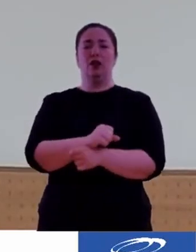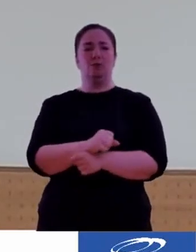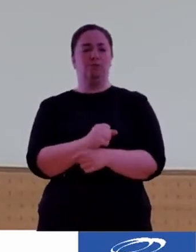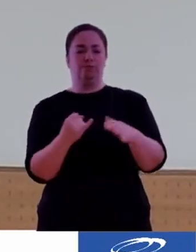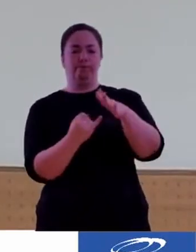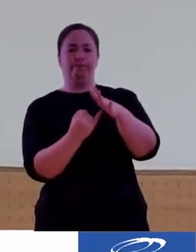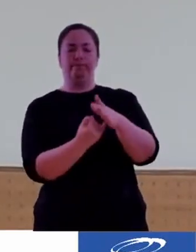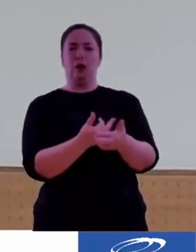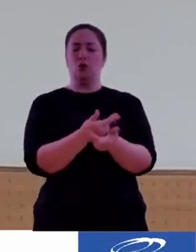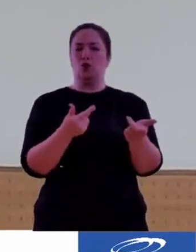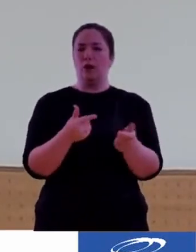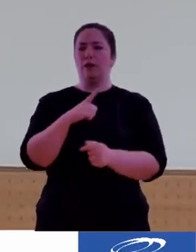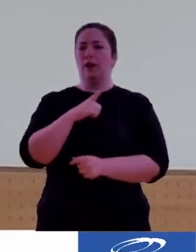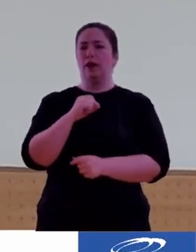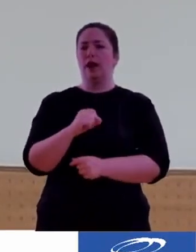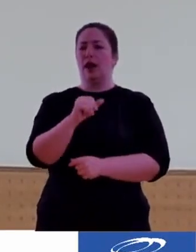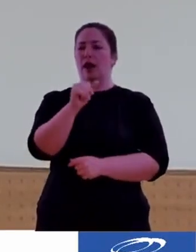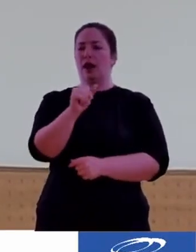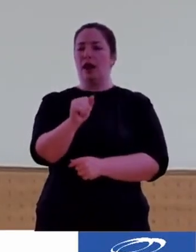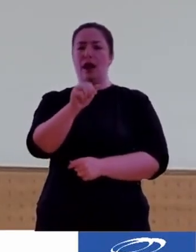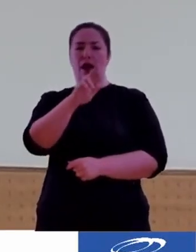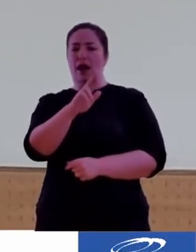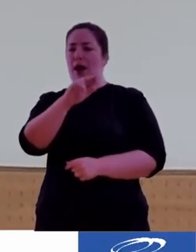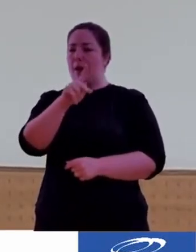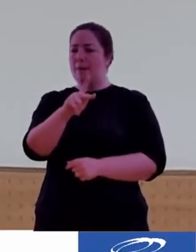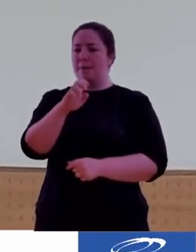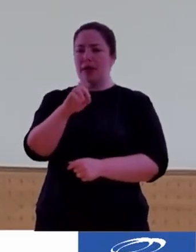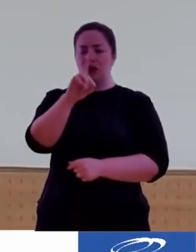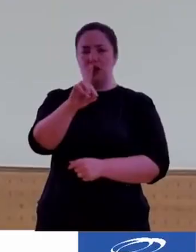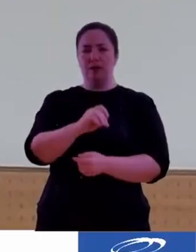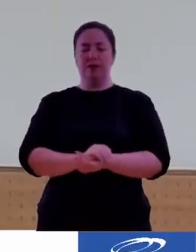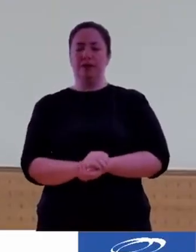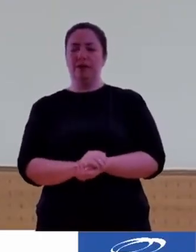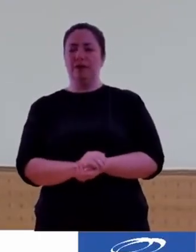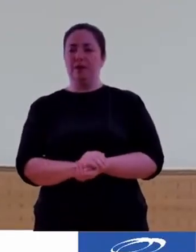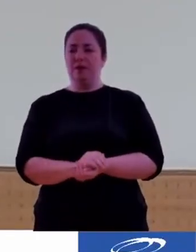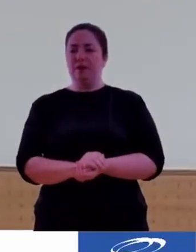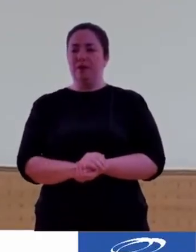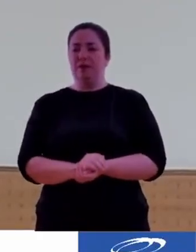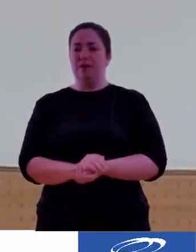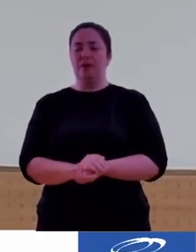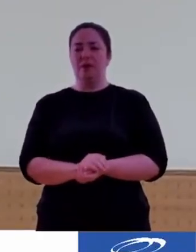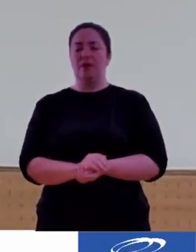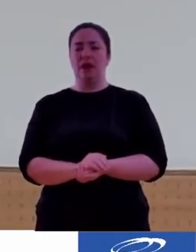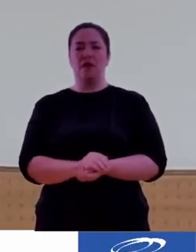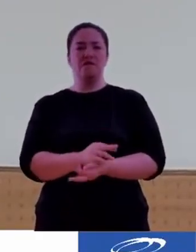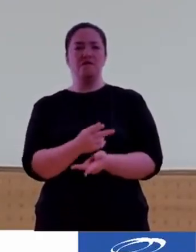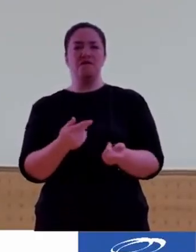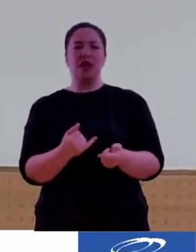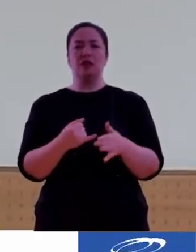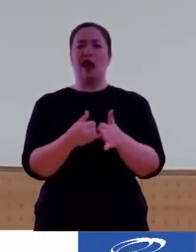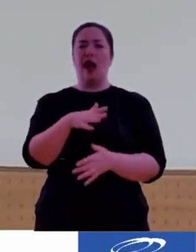Auditório, DIEMP, ARPES, AINF e DITRO, a Margarete Catoia, que ajudou a gente com consultoria em relação